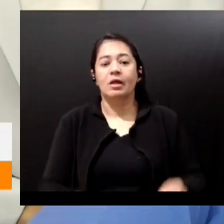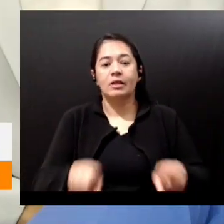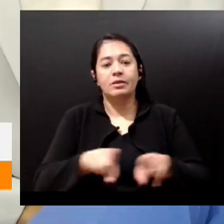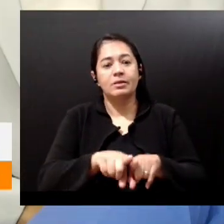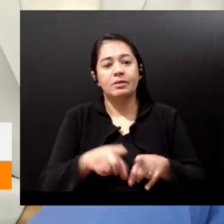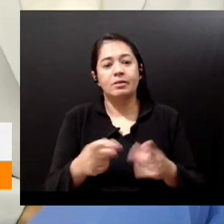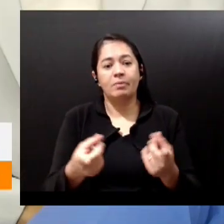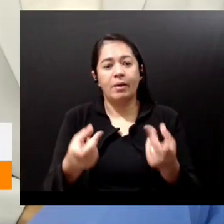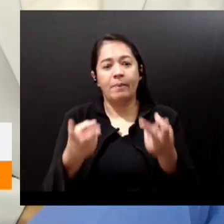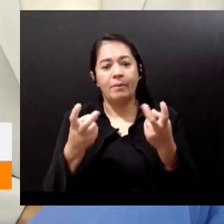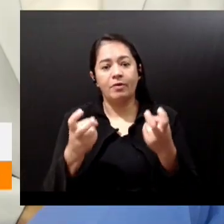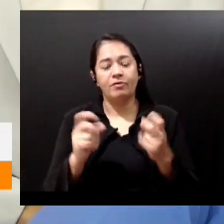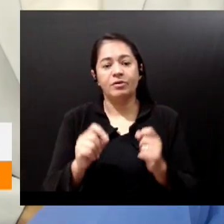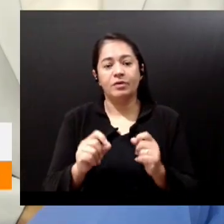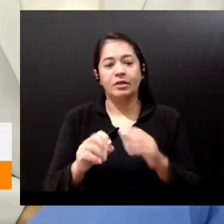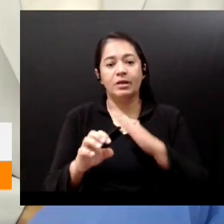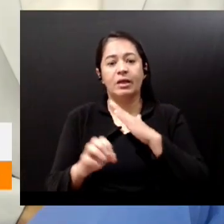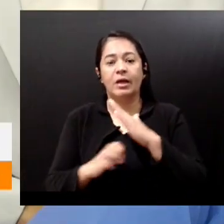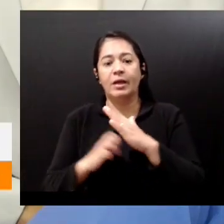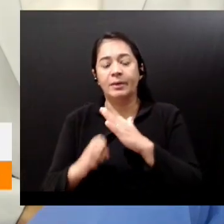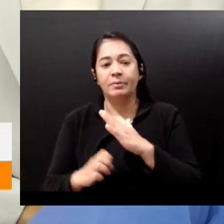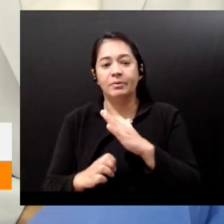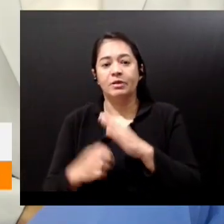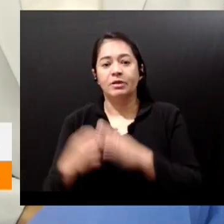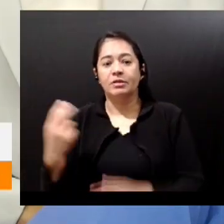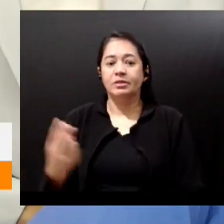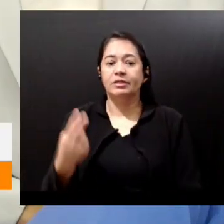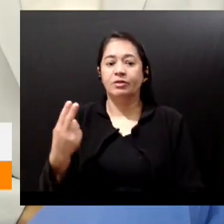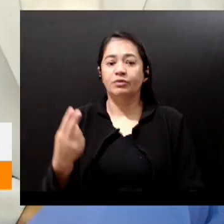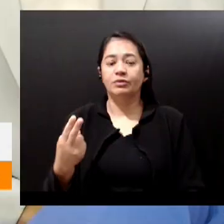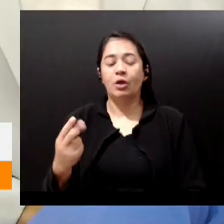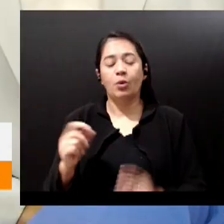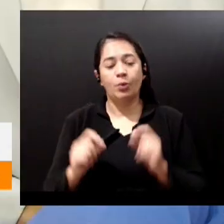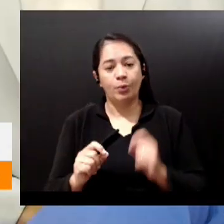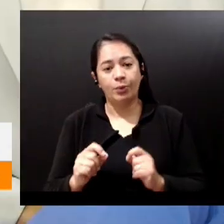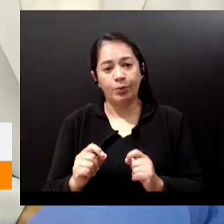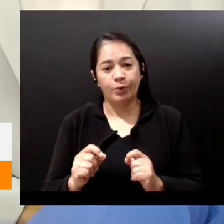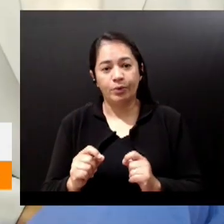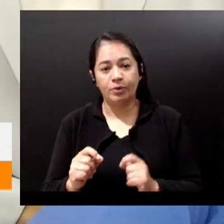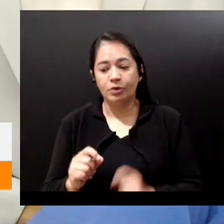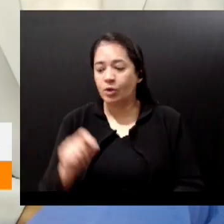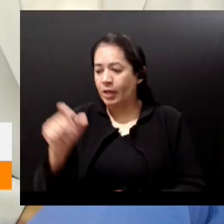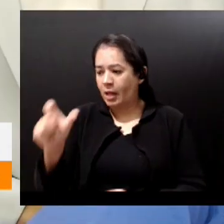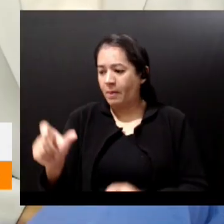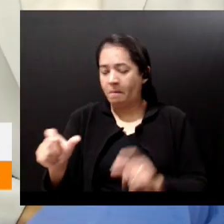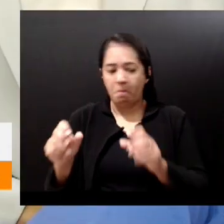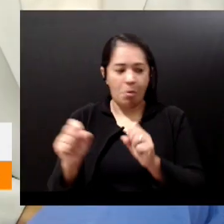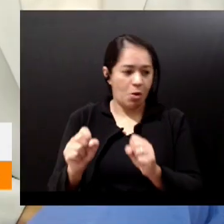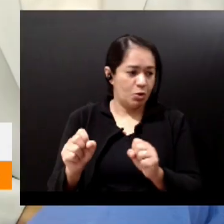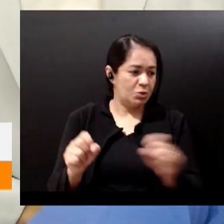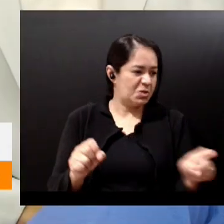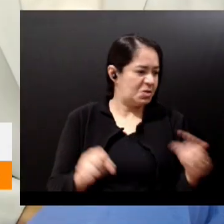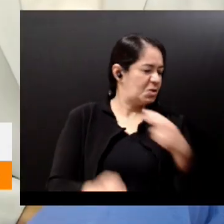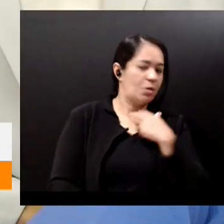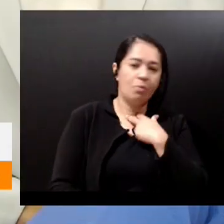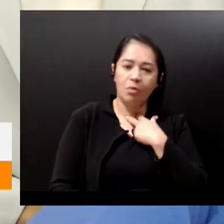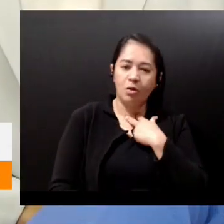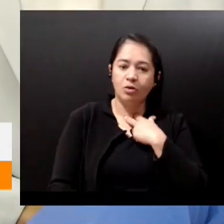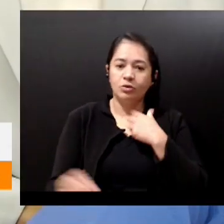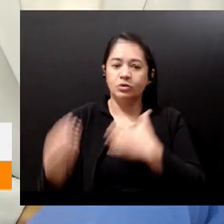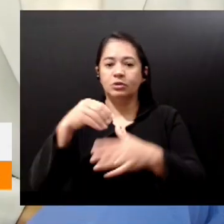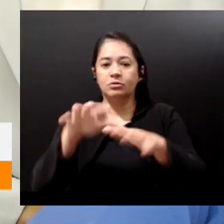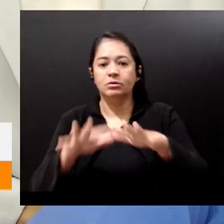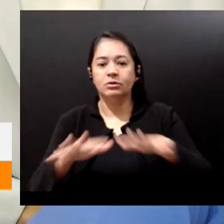poder fazer aí o juízo de valor do que aquela pessoa pode ou não ouvir ali, né, dentro do ambiente de trabalho,